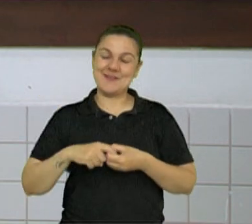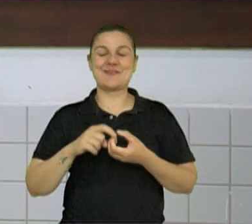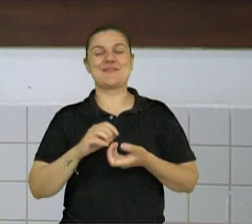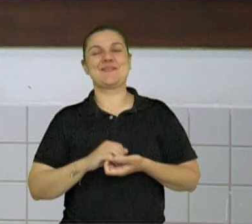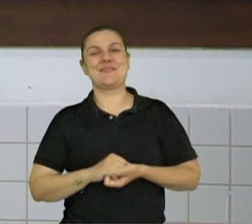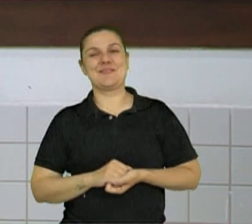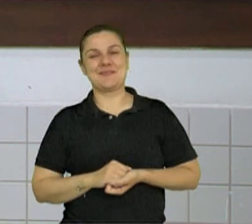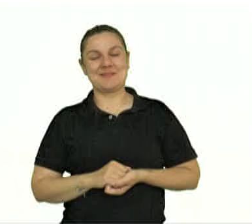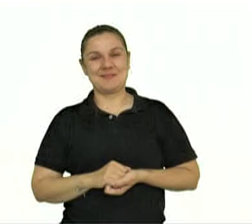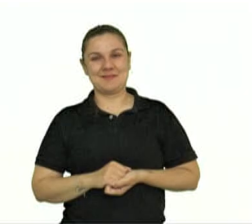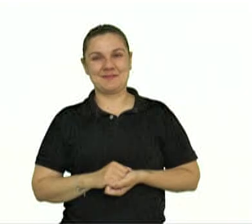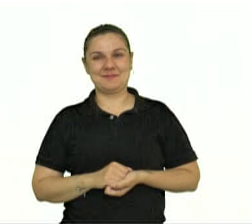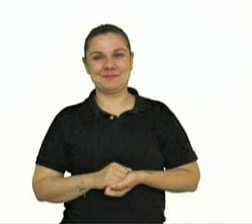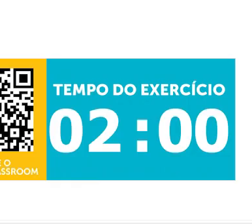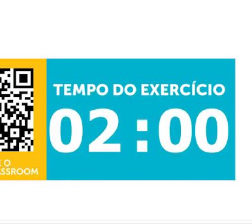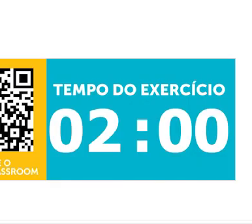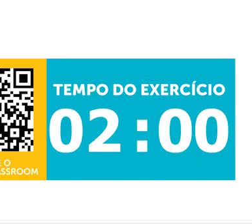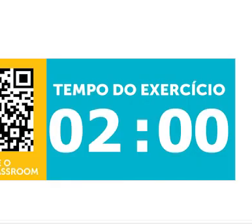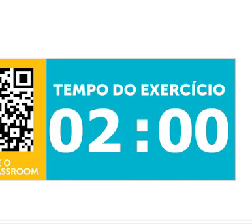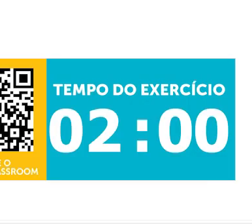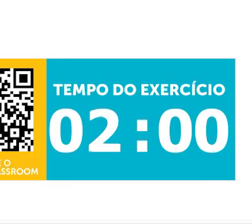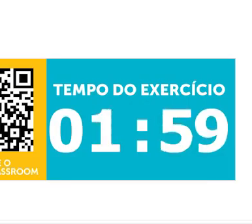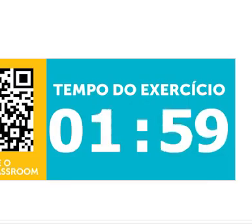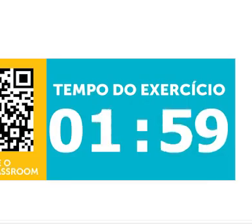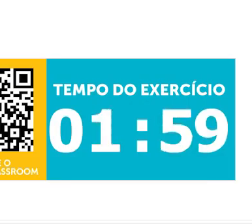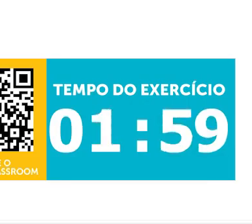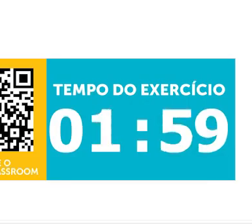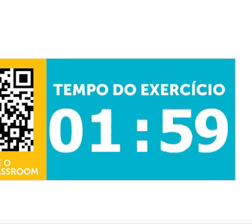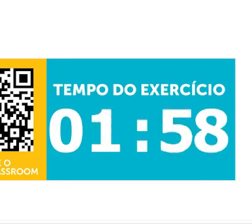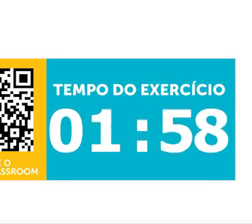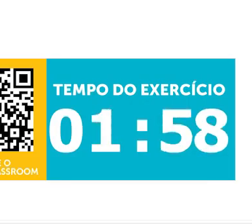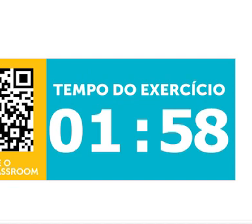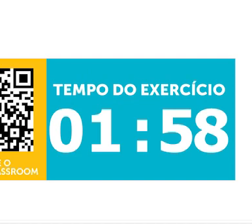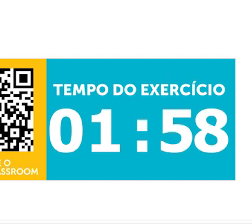informações no poema e eu já volto.